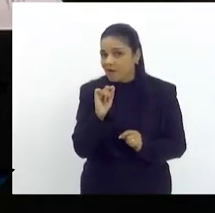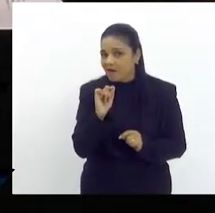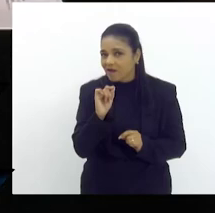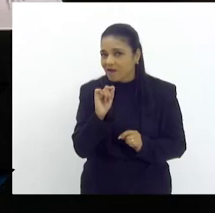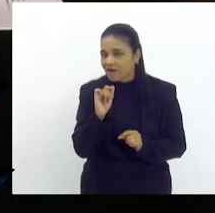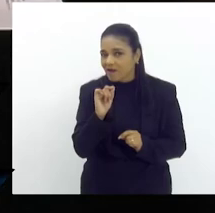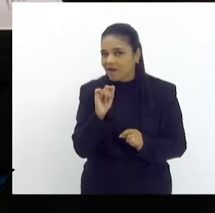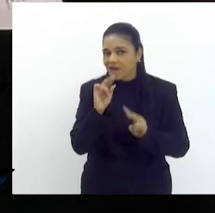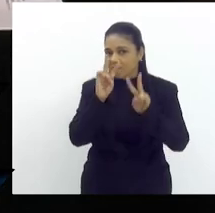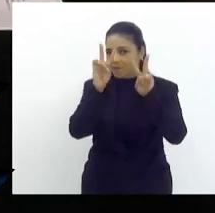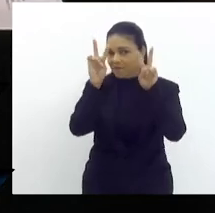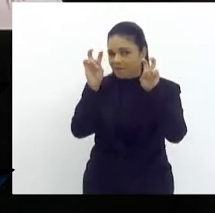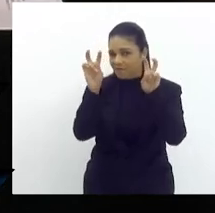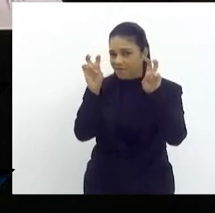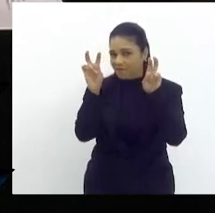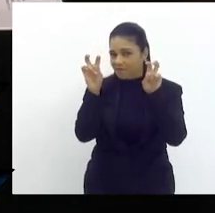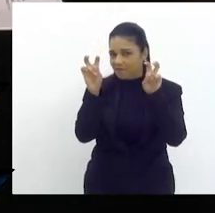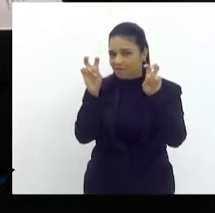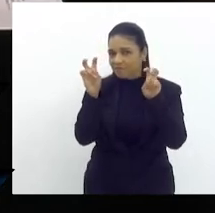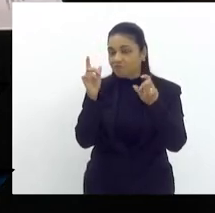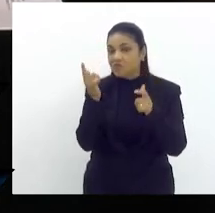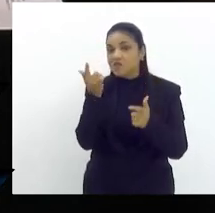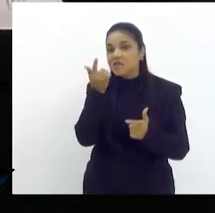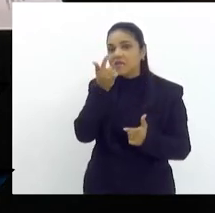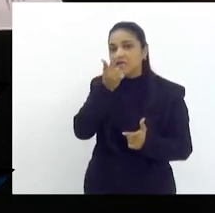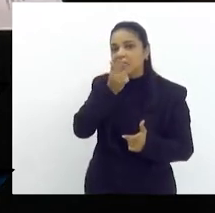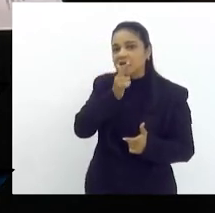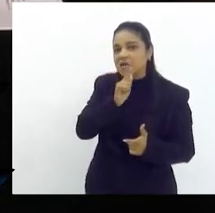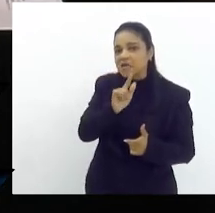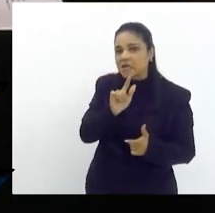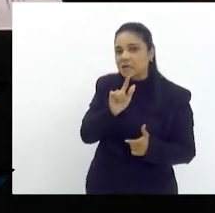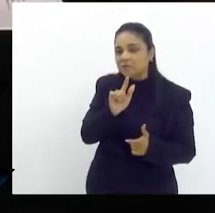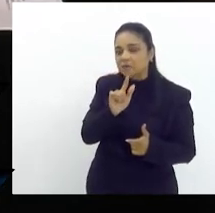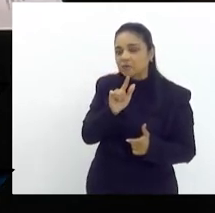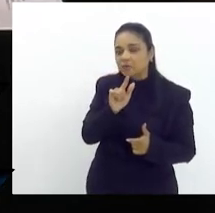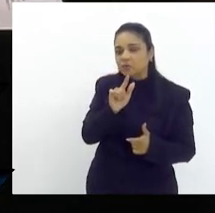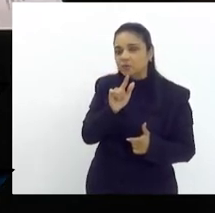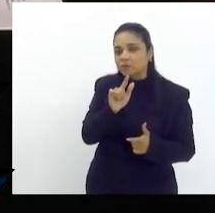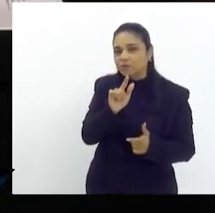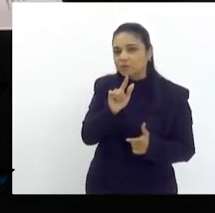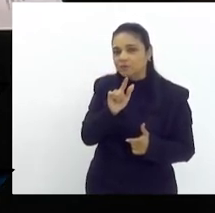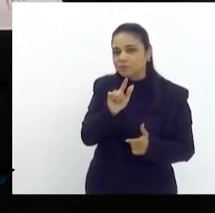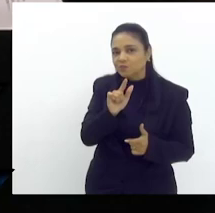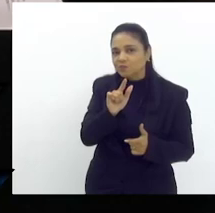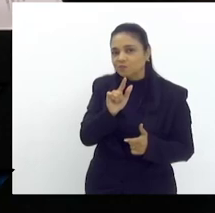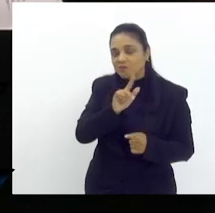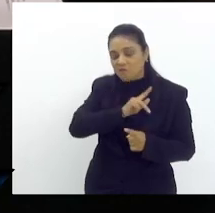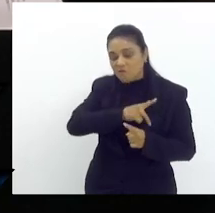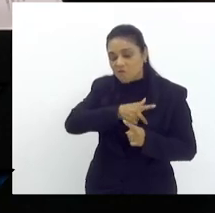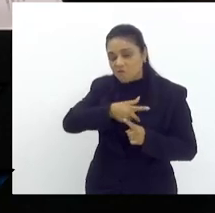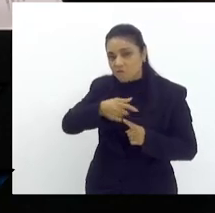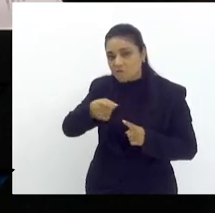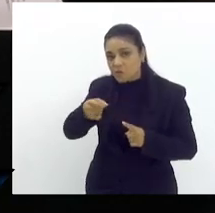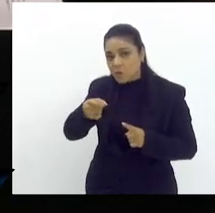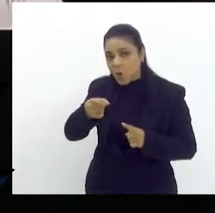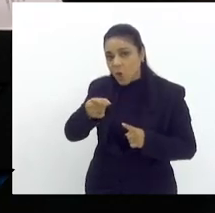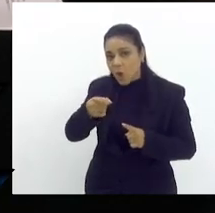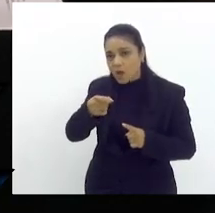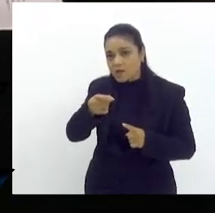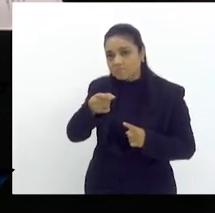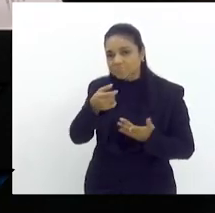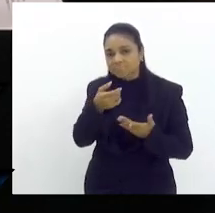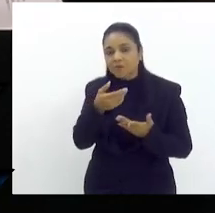abre aspas ganhamos Onde se produz perdemos Onde